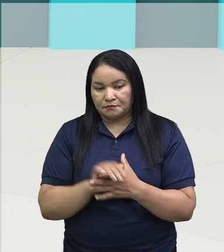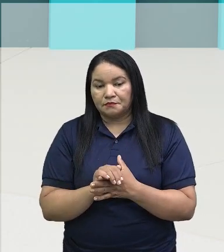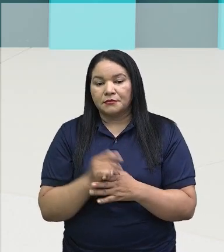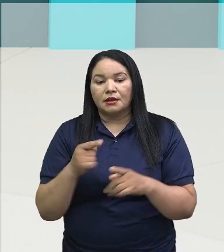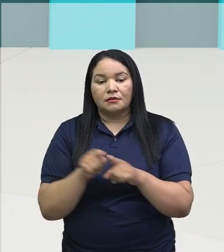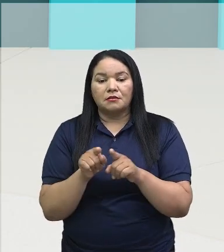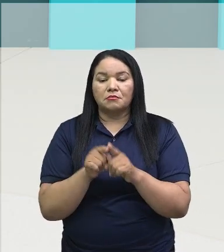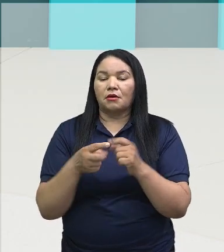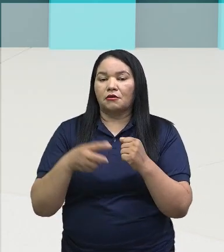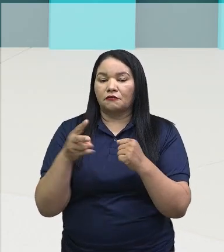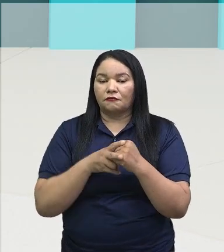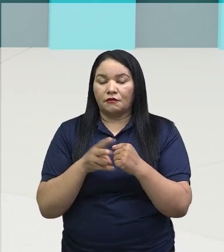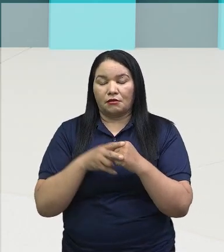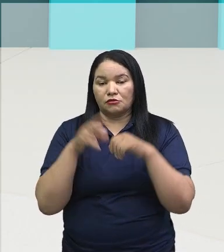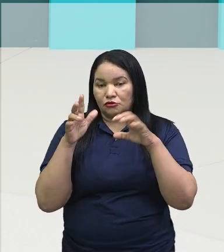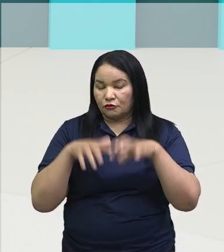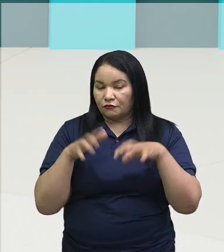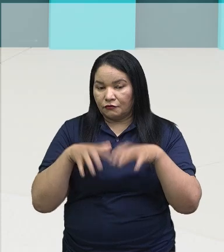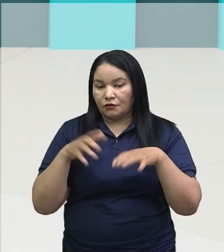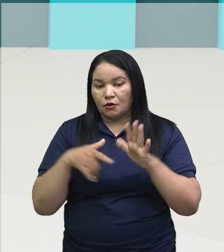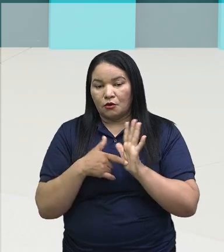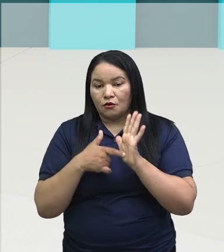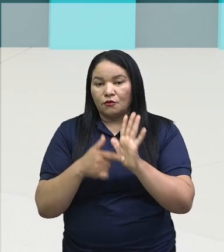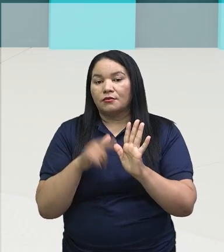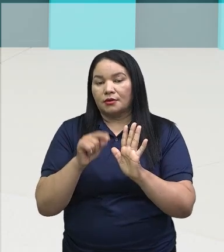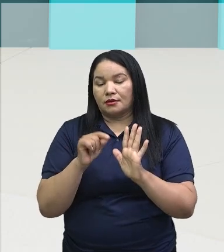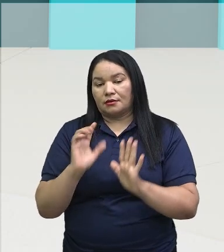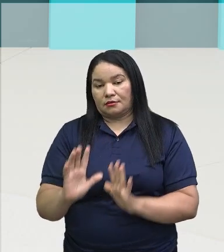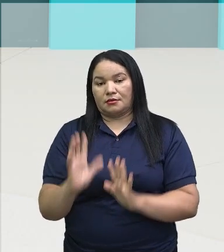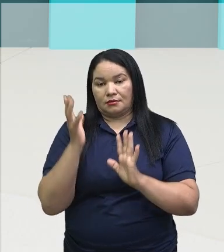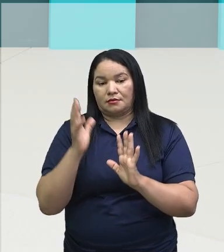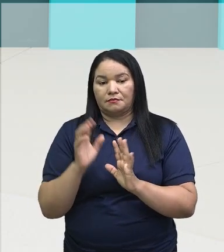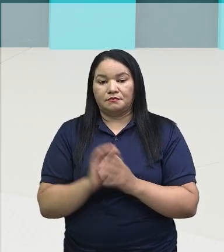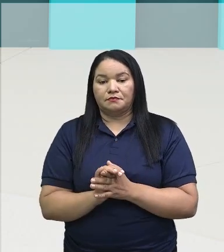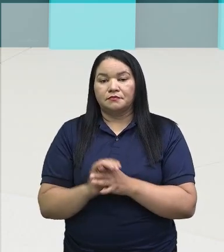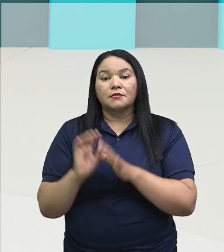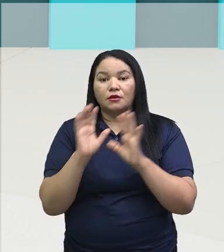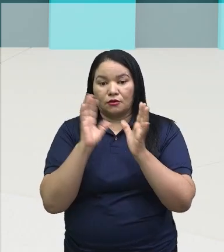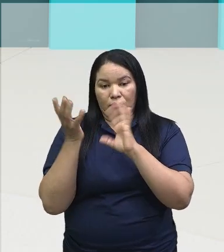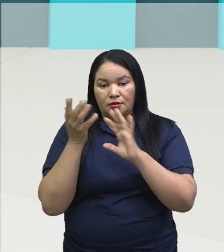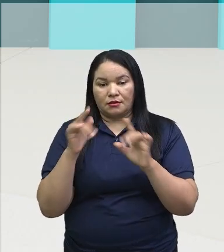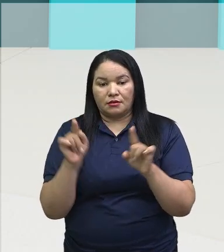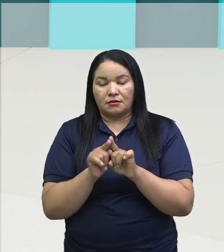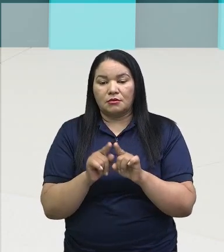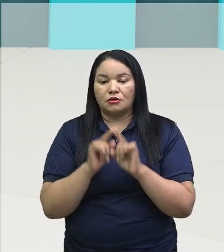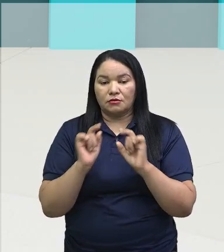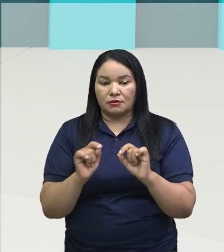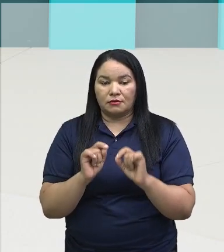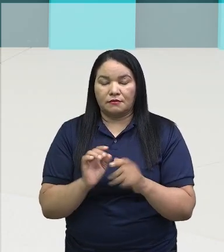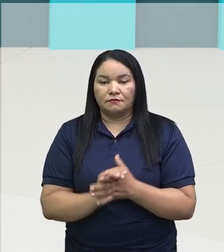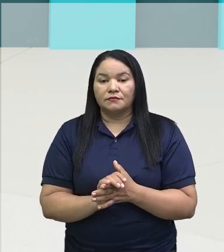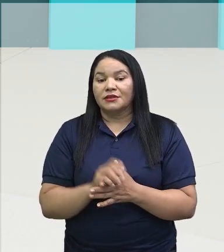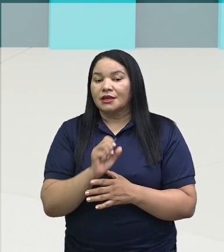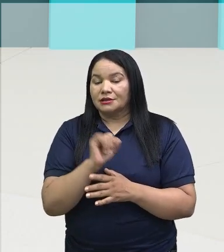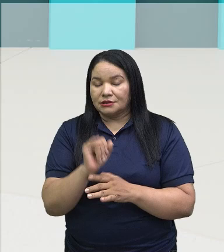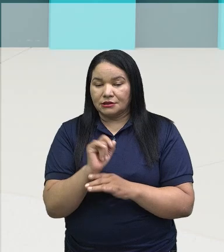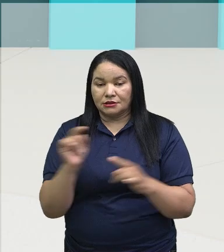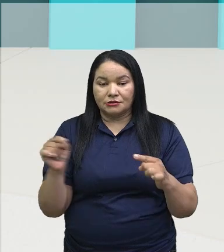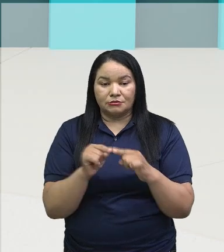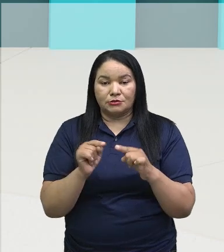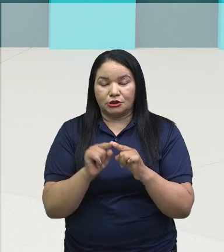verbo choveu também indica o quê? O fenômeno da natureza. Então, quando se referir também a um fenômeno da